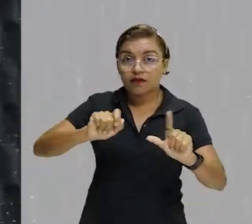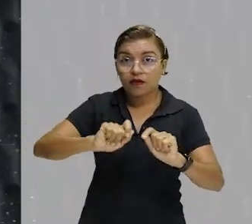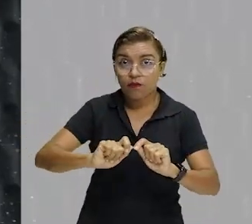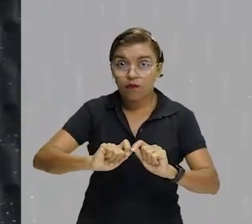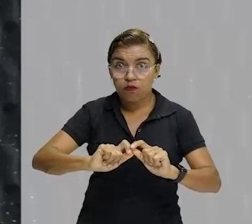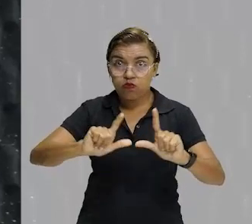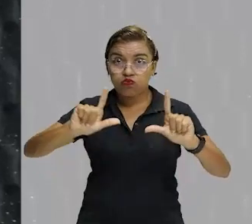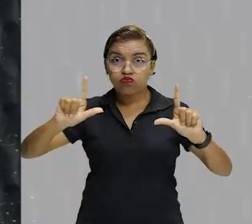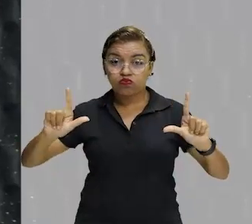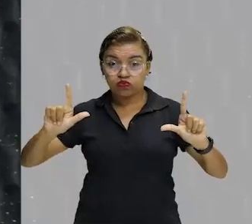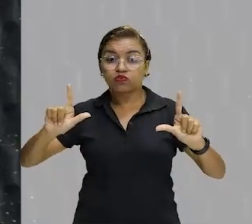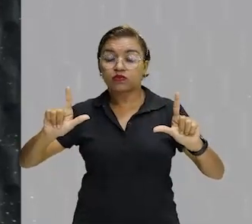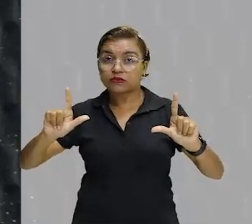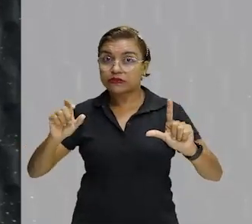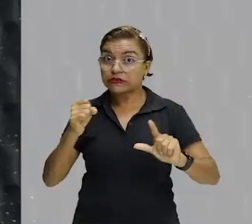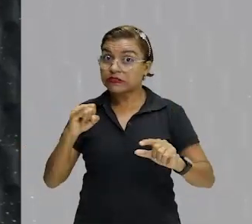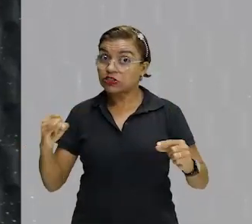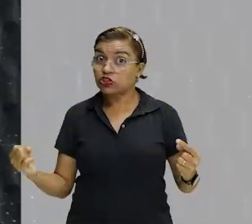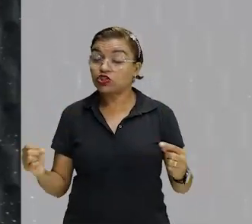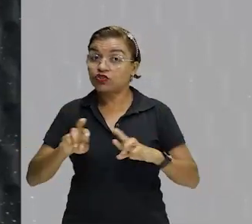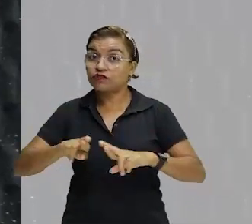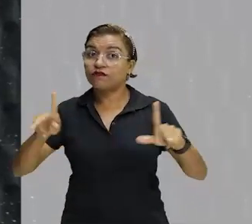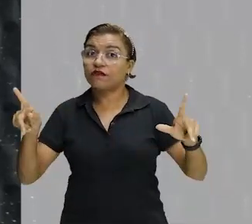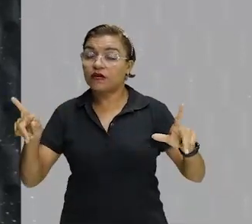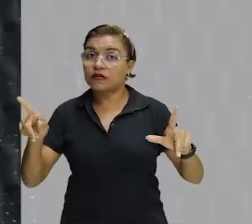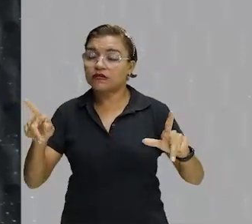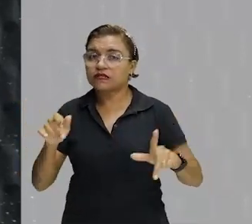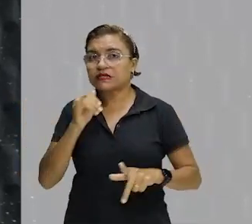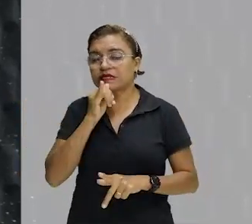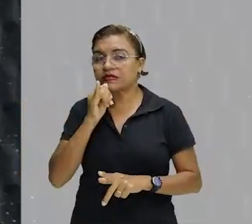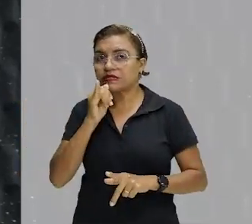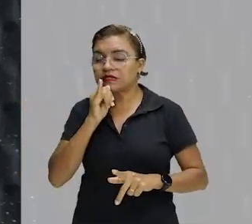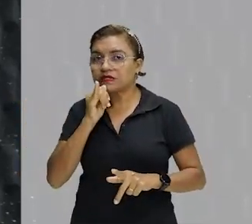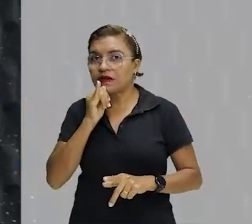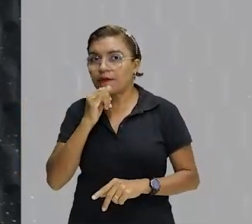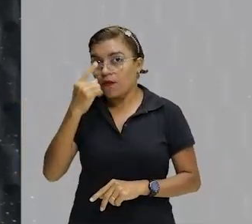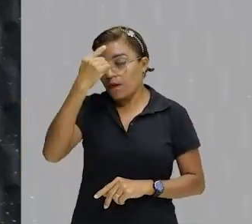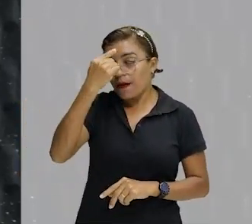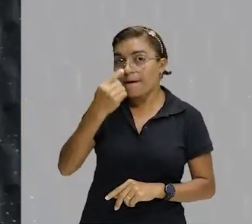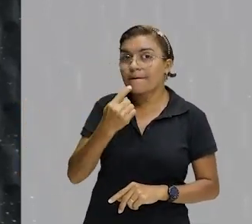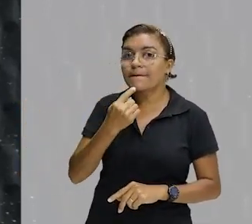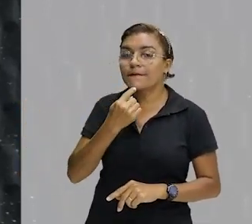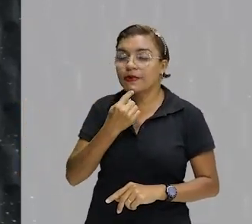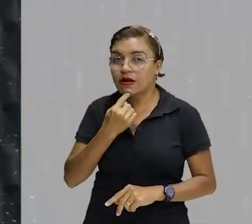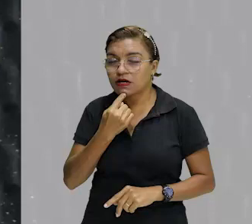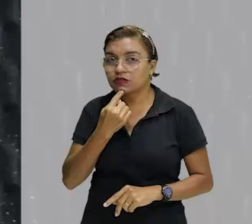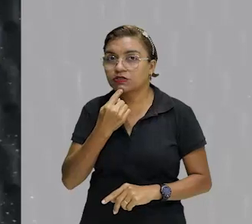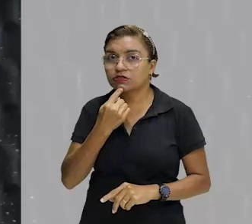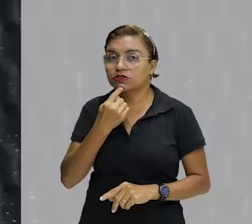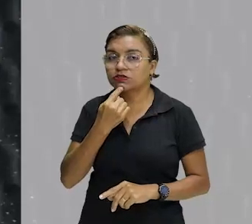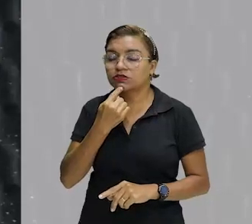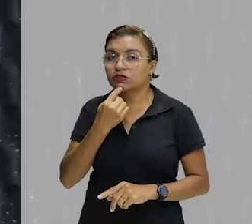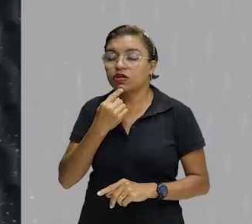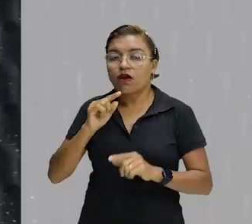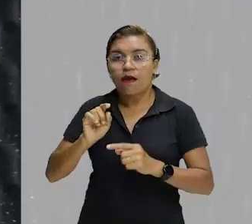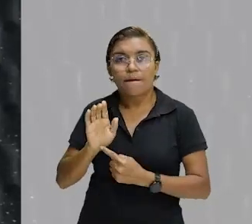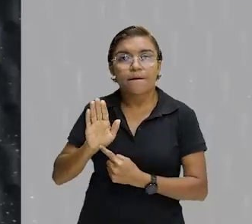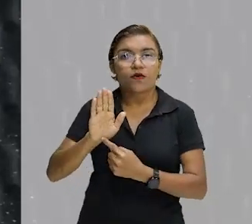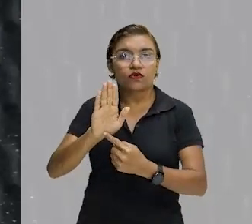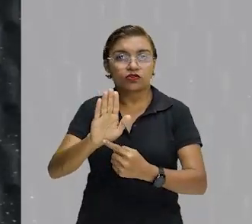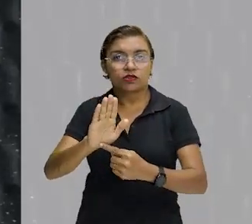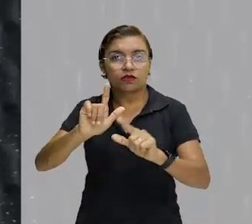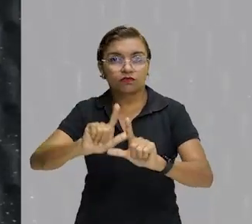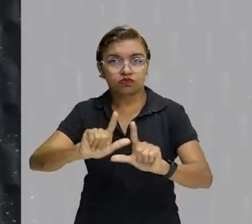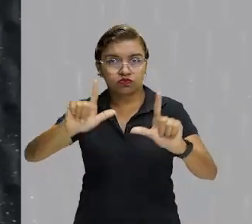caso contrário, isso aqui ia passar batido. Eu vou colocar uma imagem e vou sobressair essa imagem e destacá-la para que